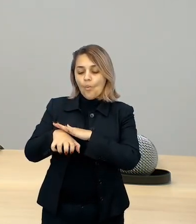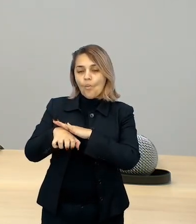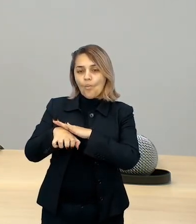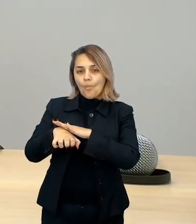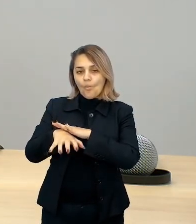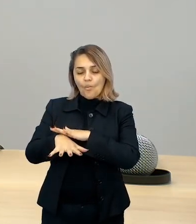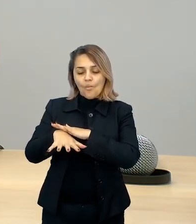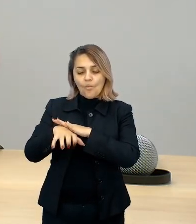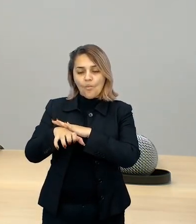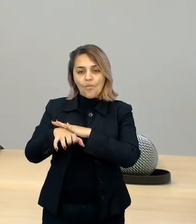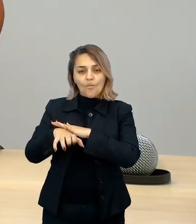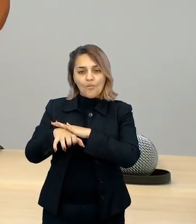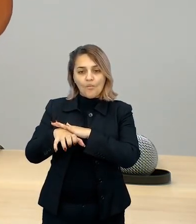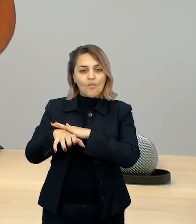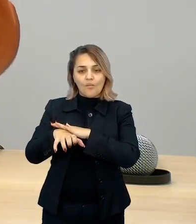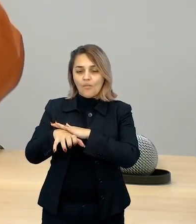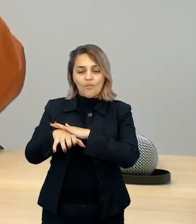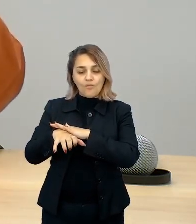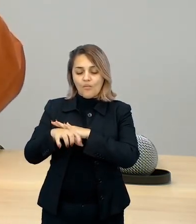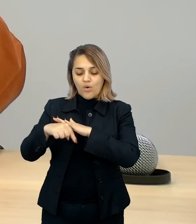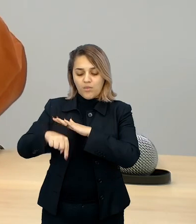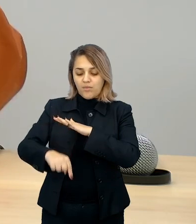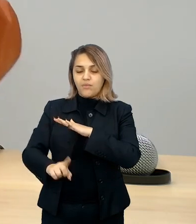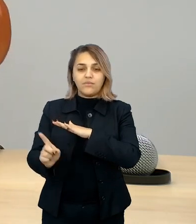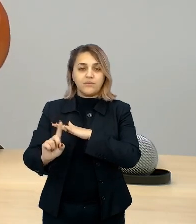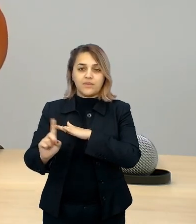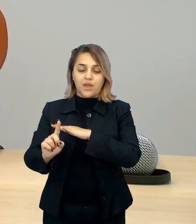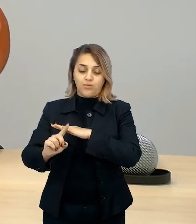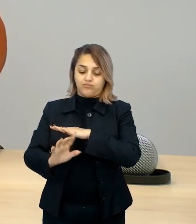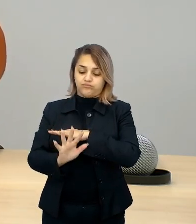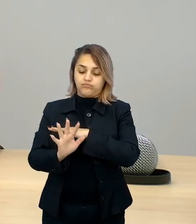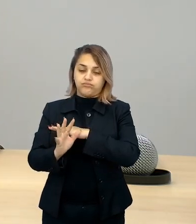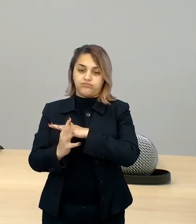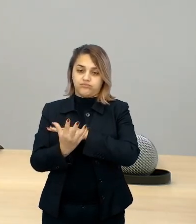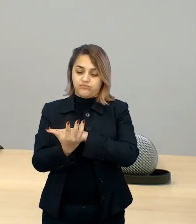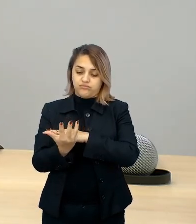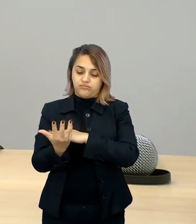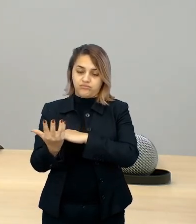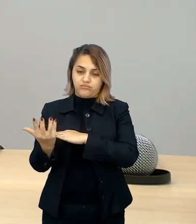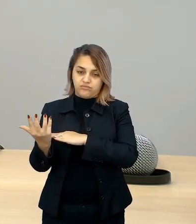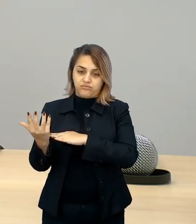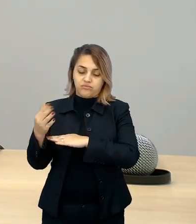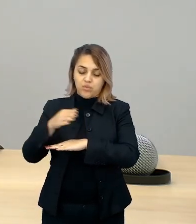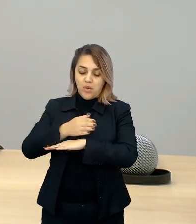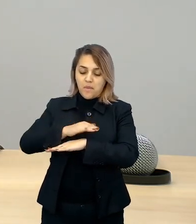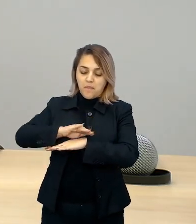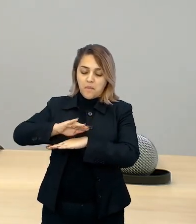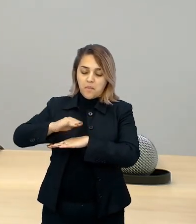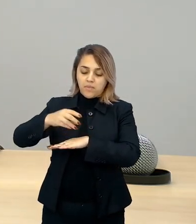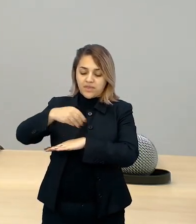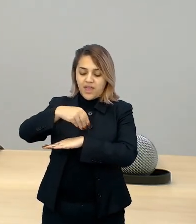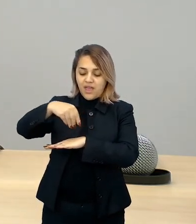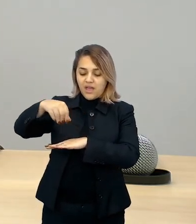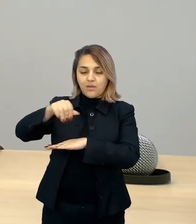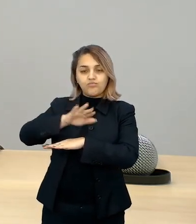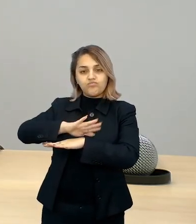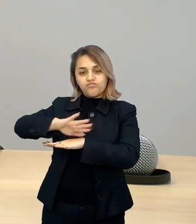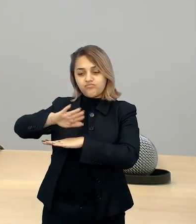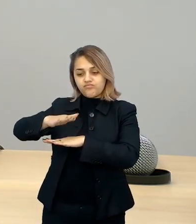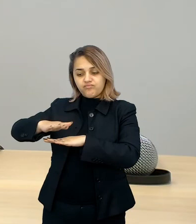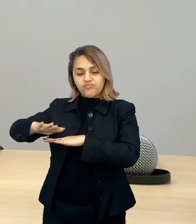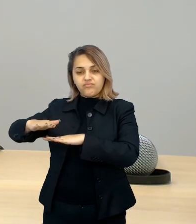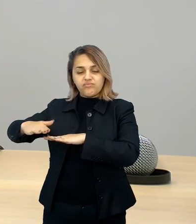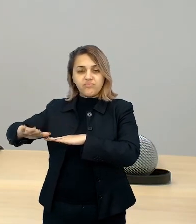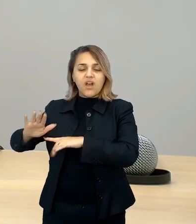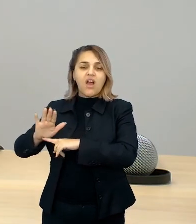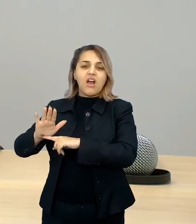né? Mas quando você faz o morrinho ali para o plantio, embaixo, coloca um pouquinho dessa biomassa, ajuda a fertilizar